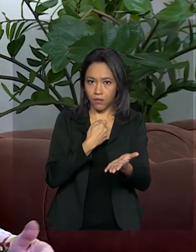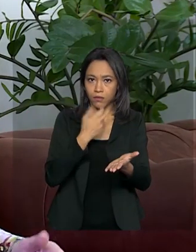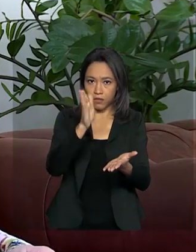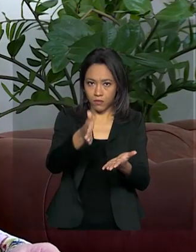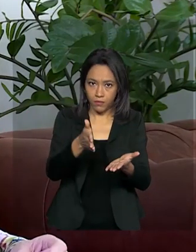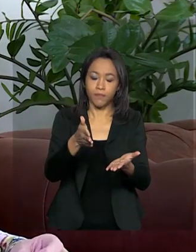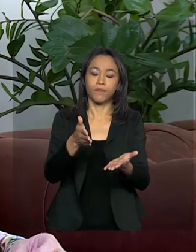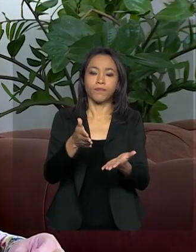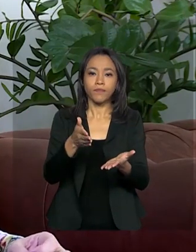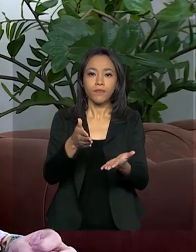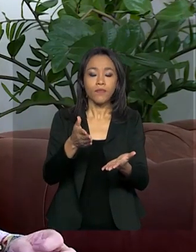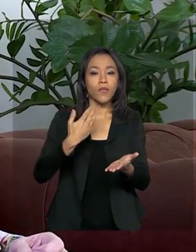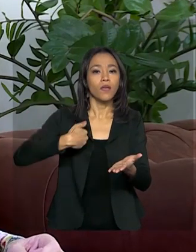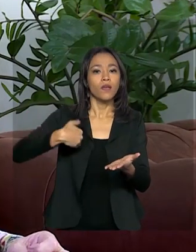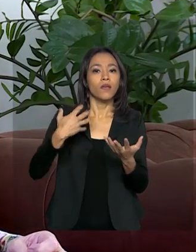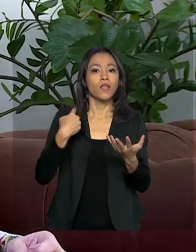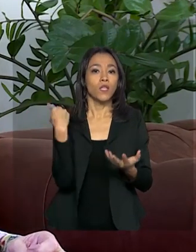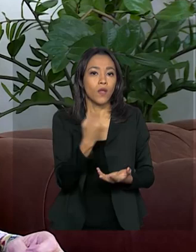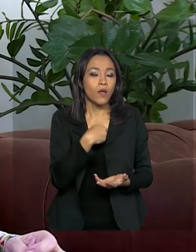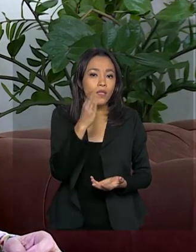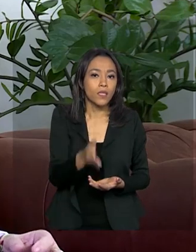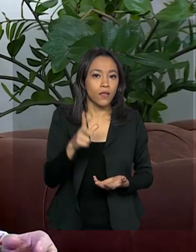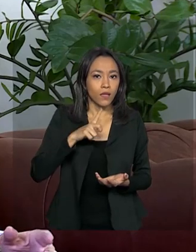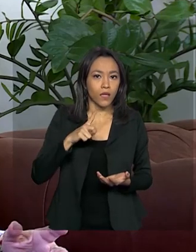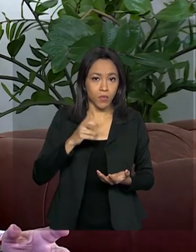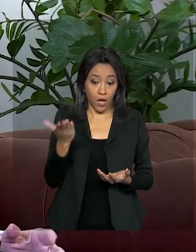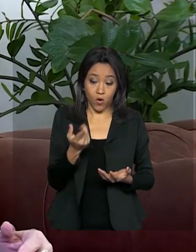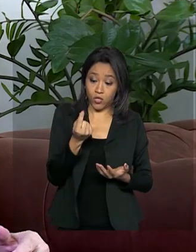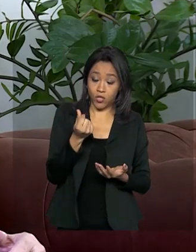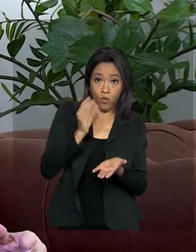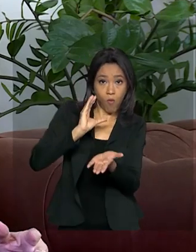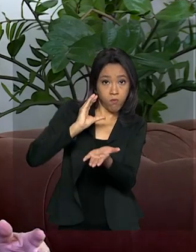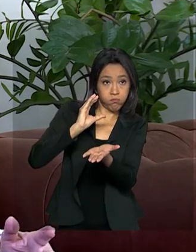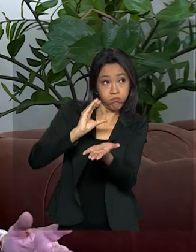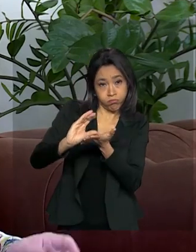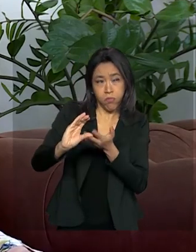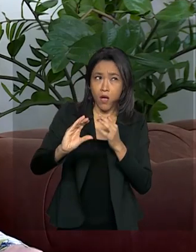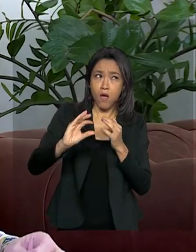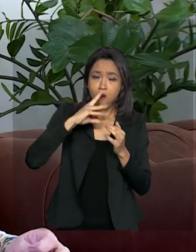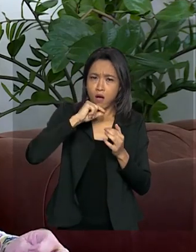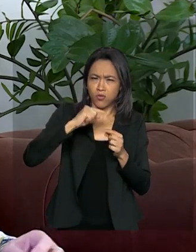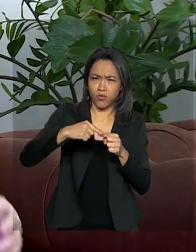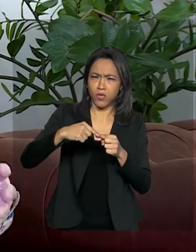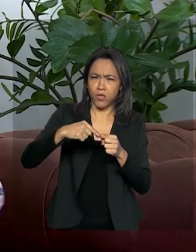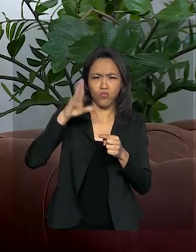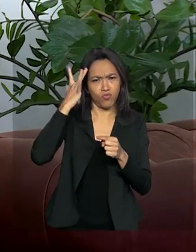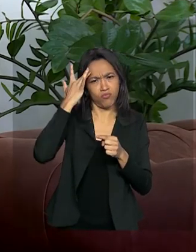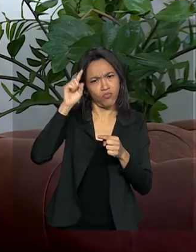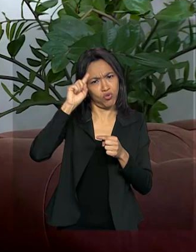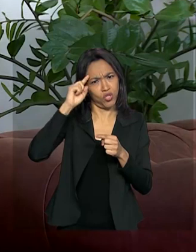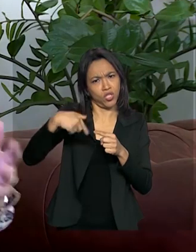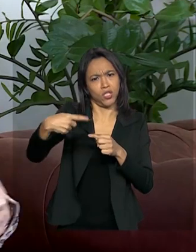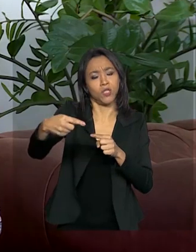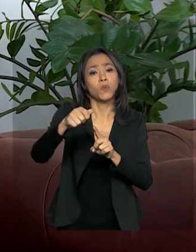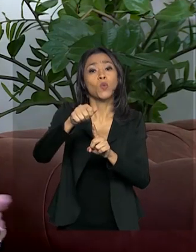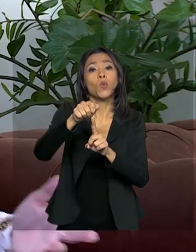e é nós teremos é agora esse dinheiro disponível eu imagino que já nos próximos dias no